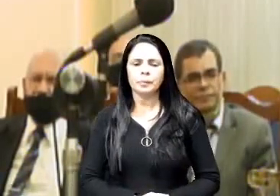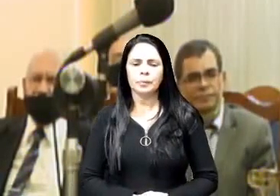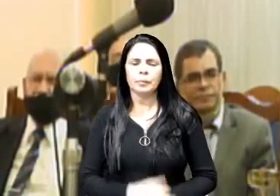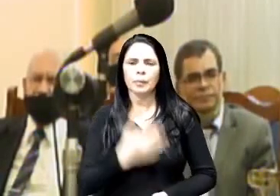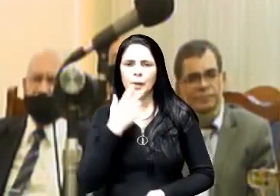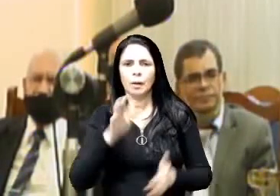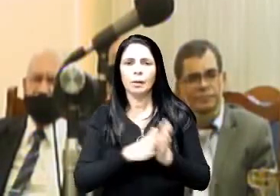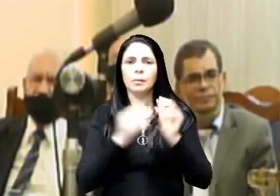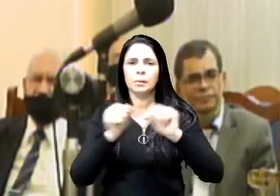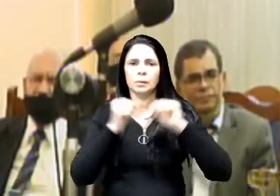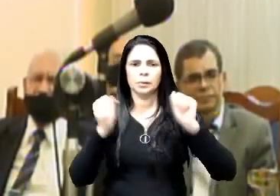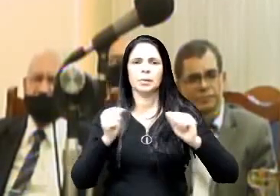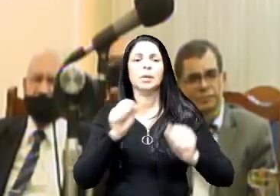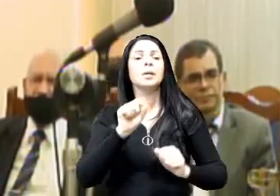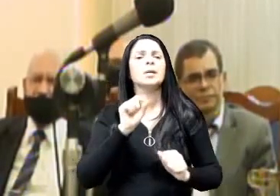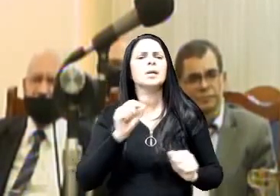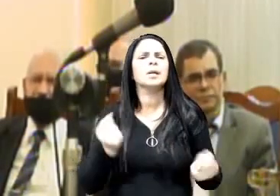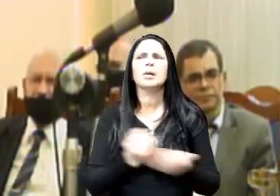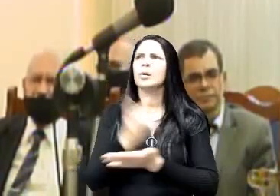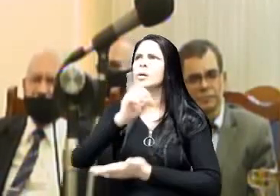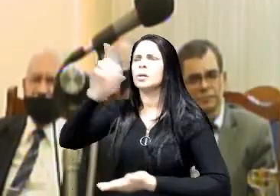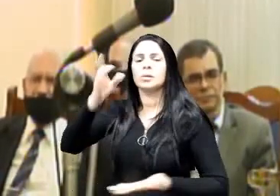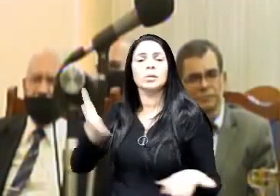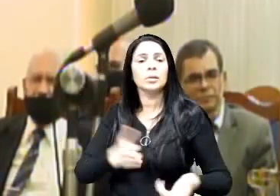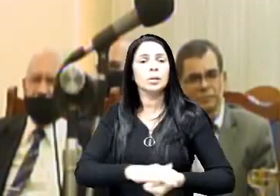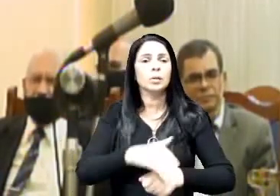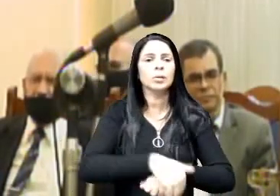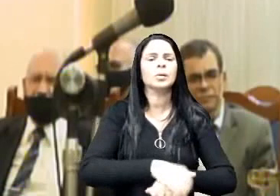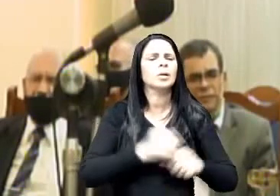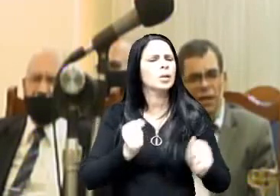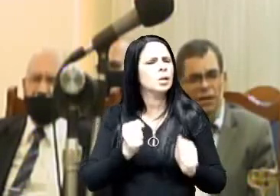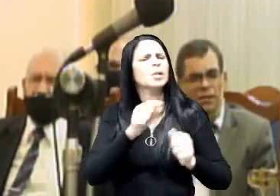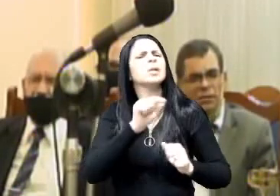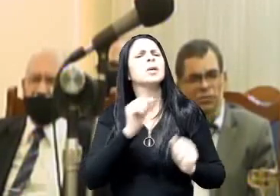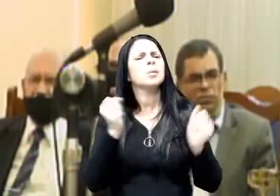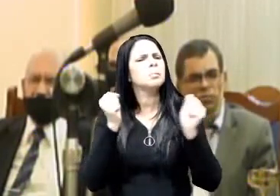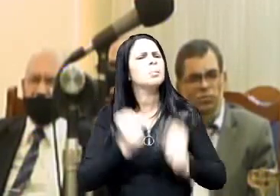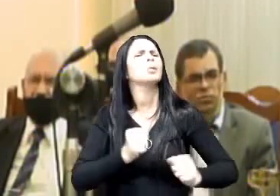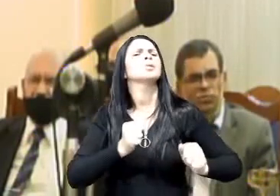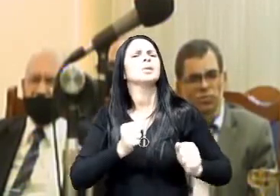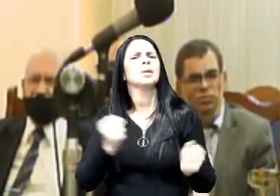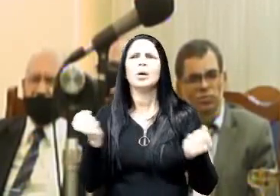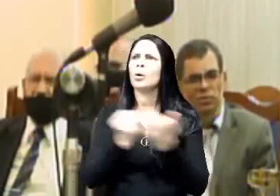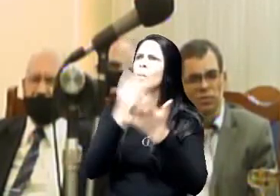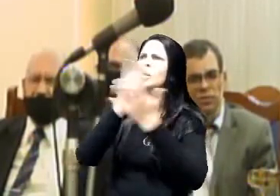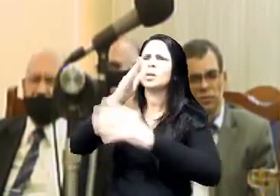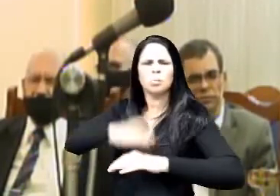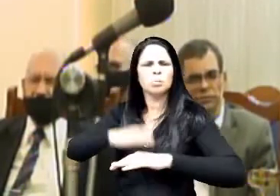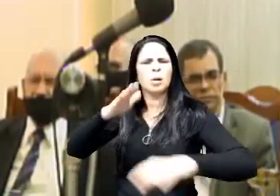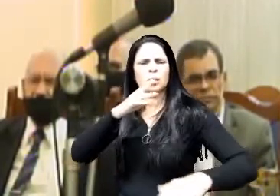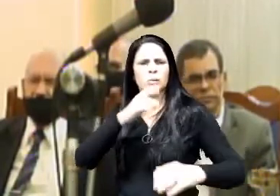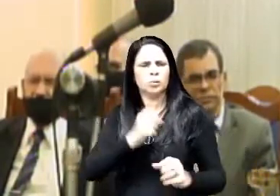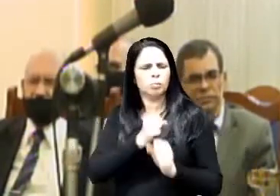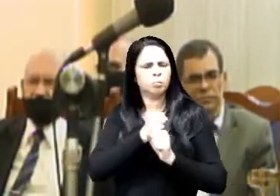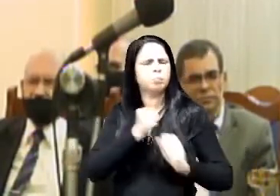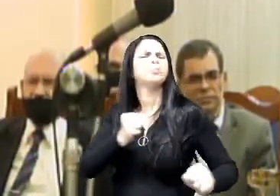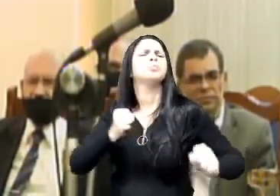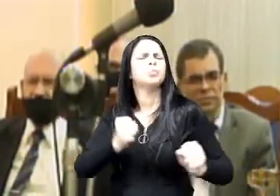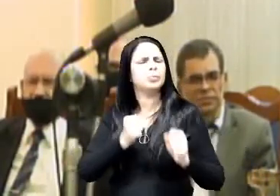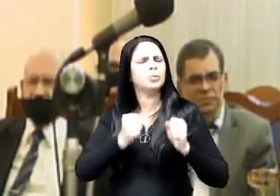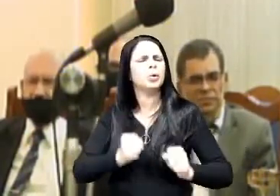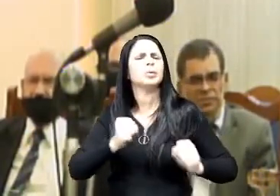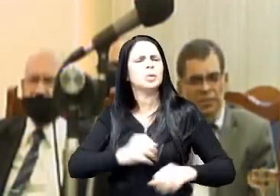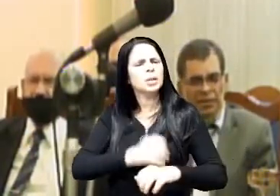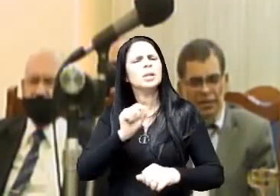Aleluia, aleluia. Quem dá glória a Deus nesta noite? Quem pode dar outro glória a Deus mais forte esta noite? Quem pode dar outro